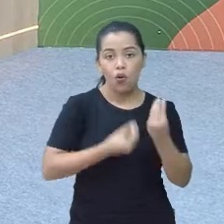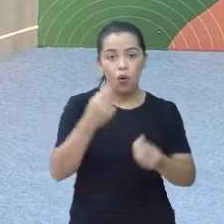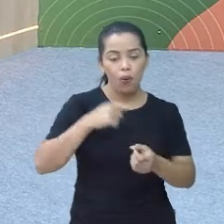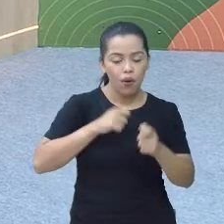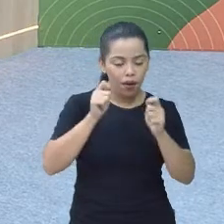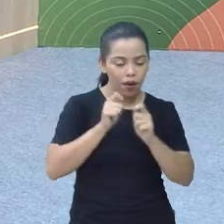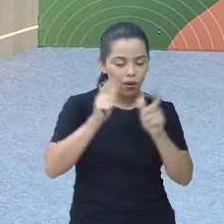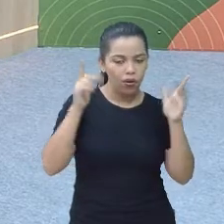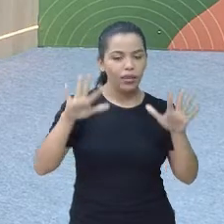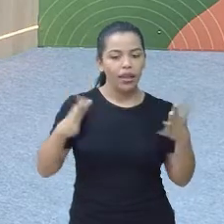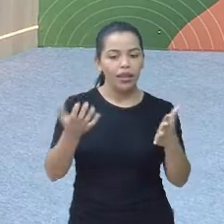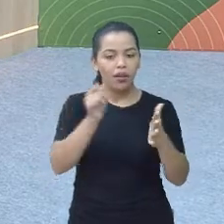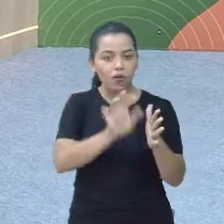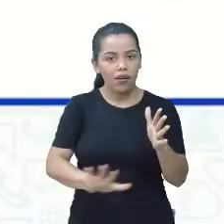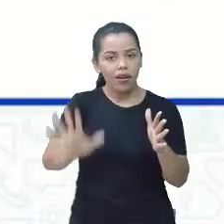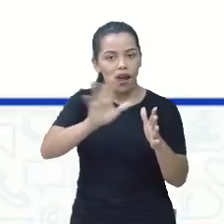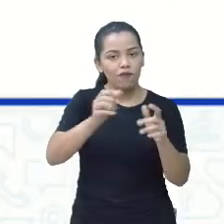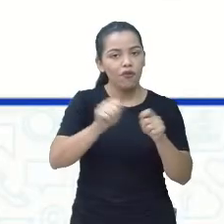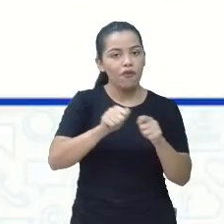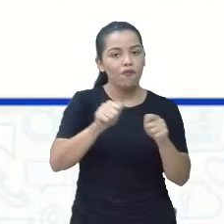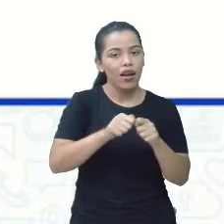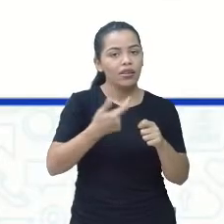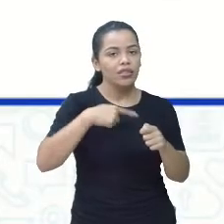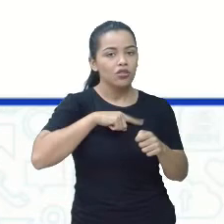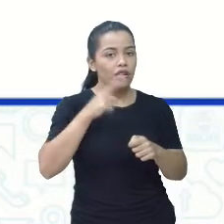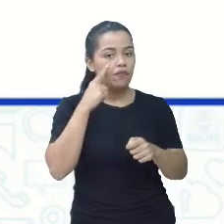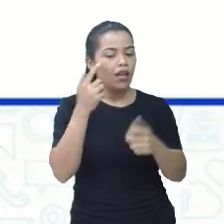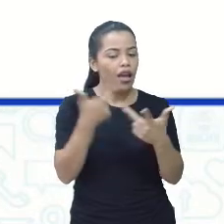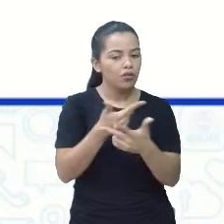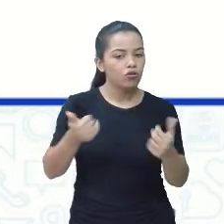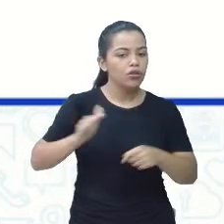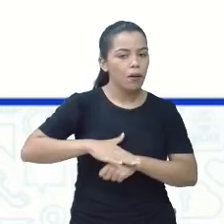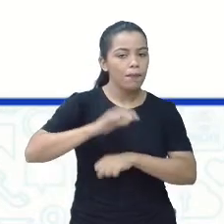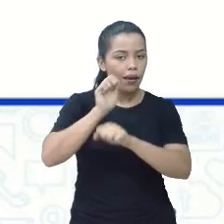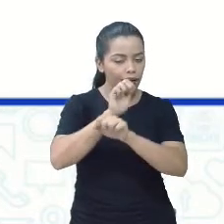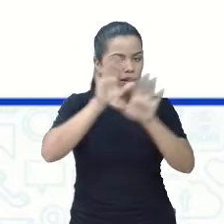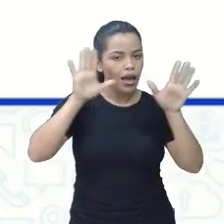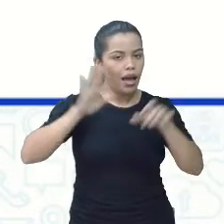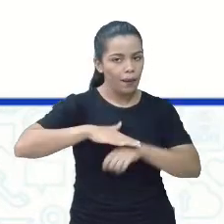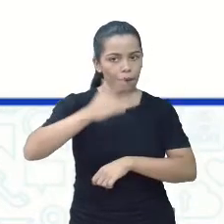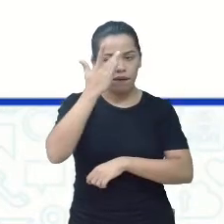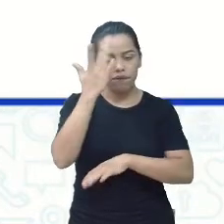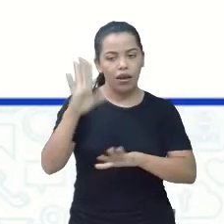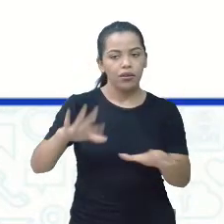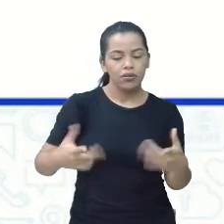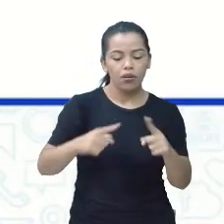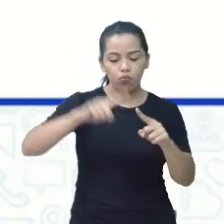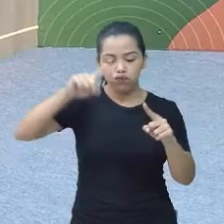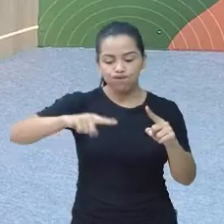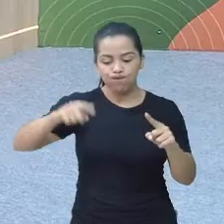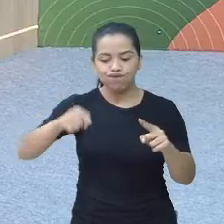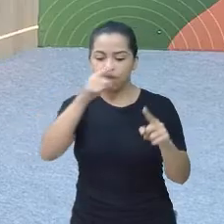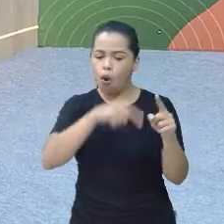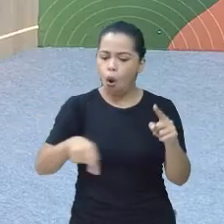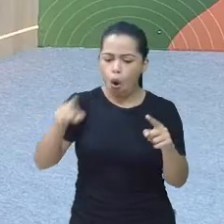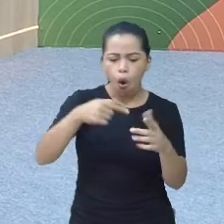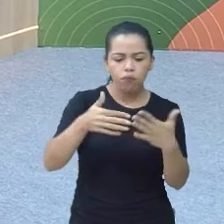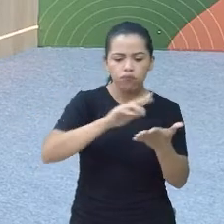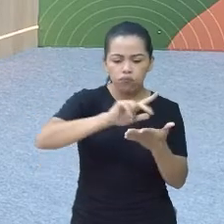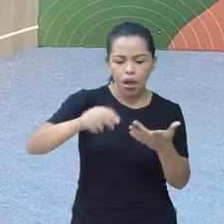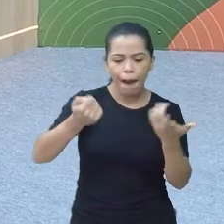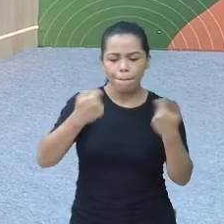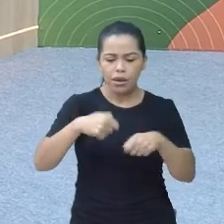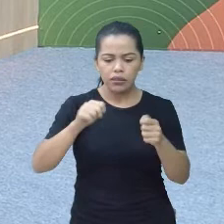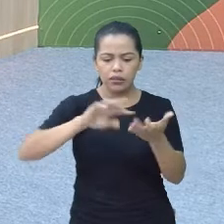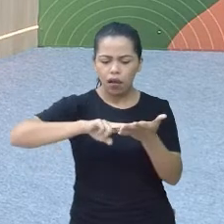prática. Esses gráficos são mostrados nos jornais e precisam ser interpretados. E aí é que a gente precisa ter cuidado,